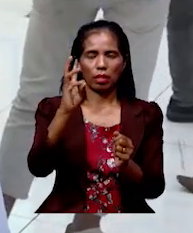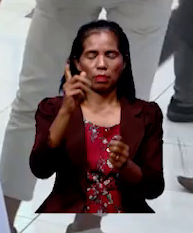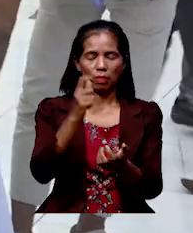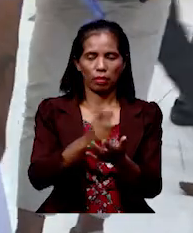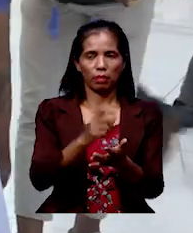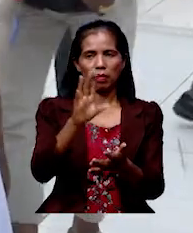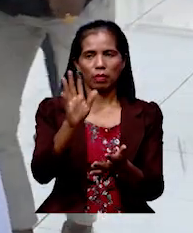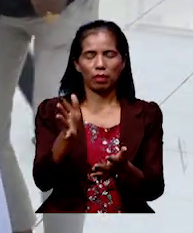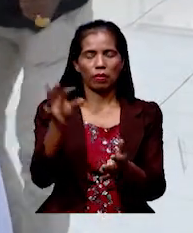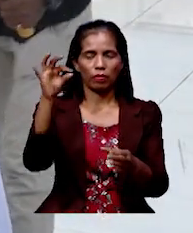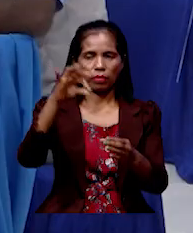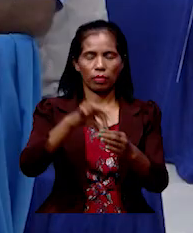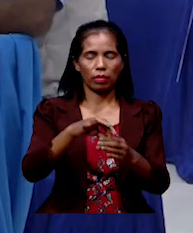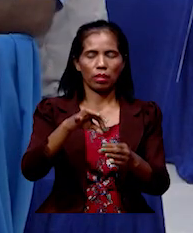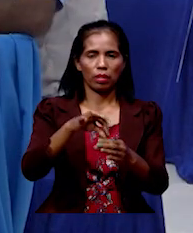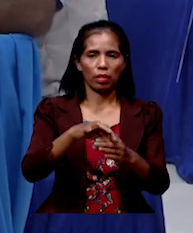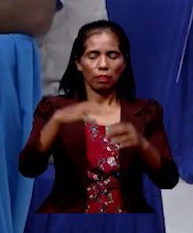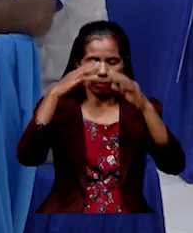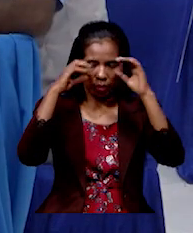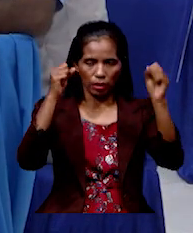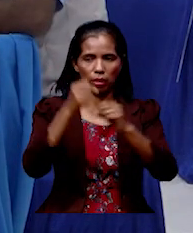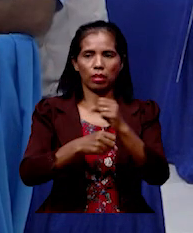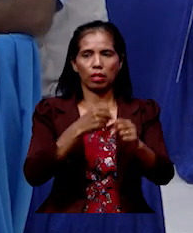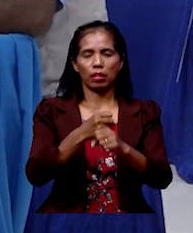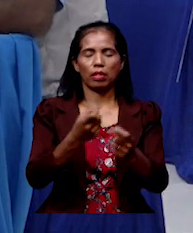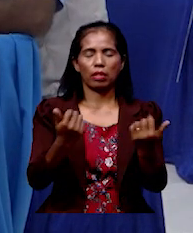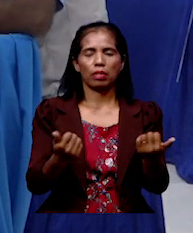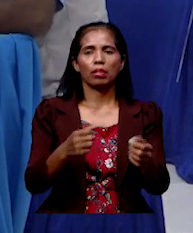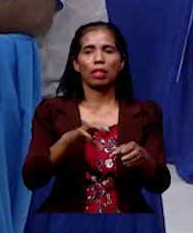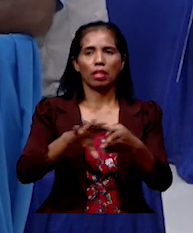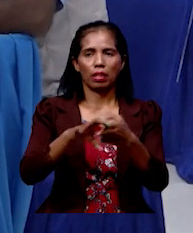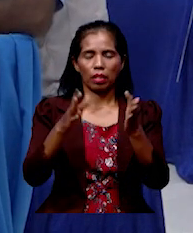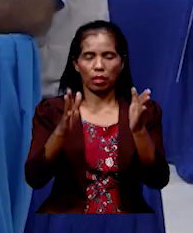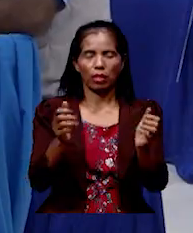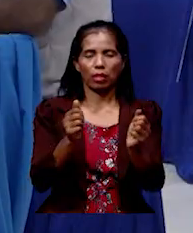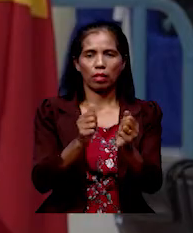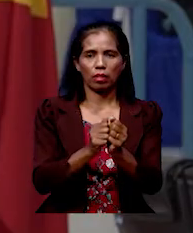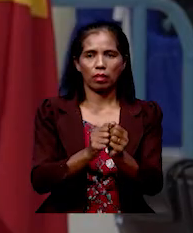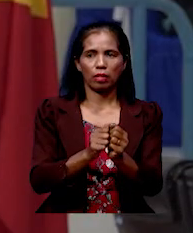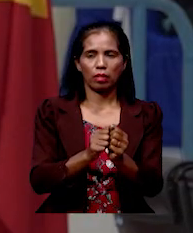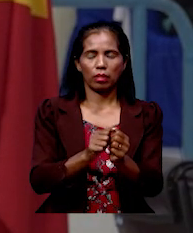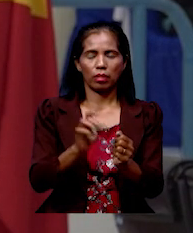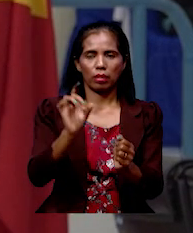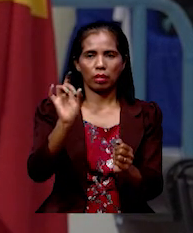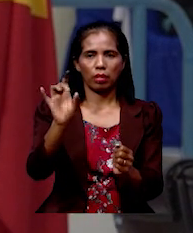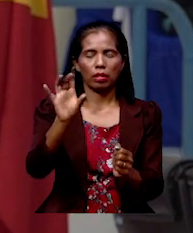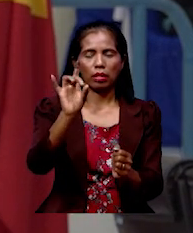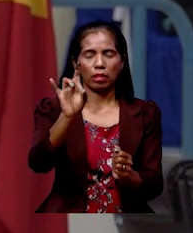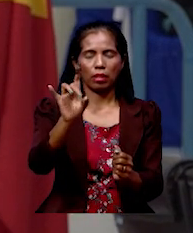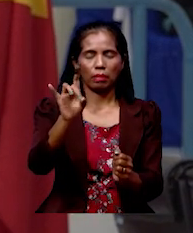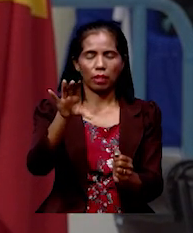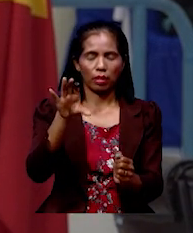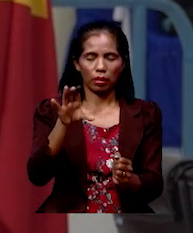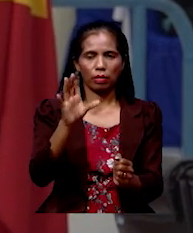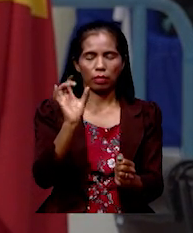liu mak vota i helisang presidensial tinang ne husi eleitor rihun atus walu lima nul resing sia liu